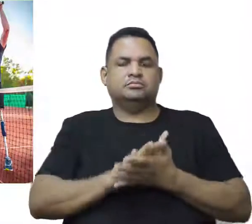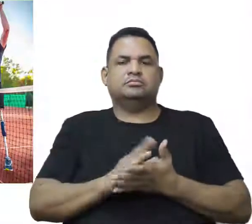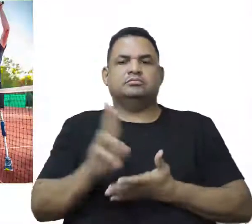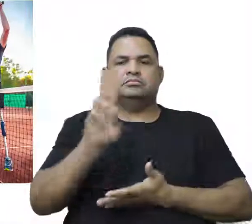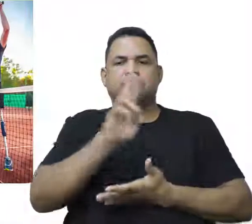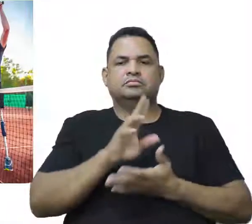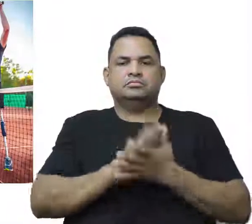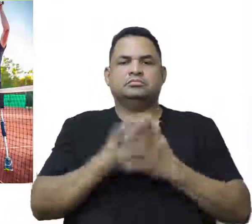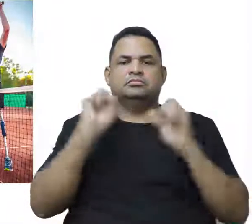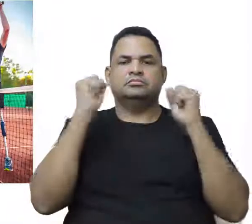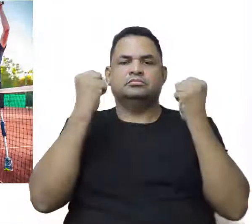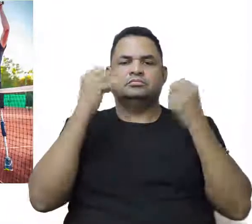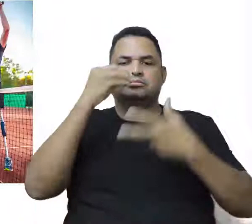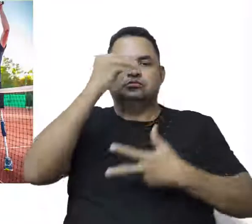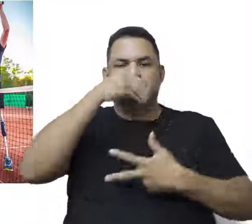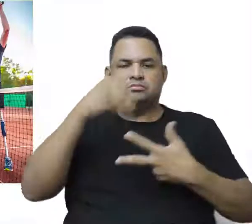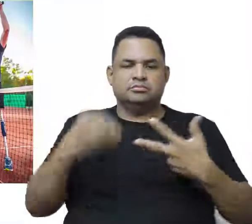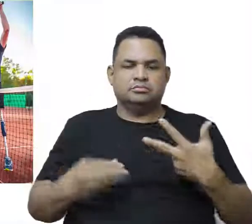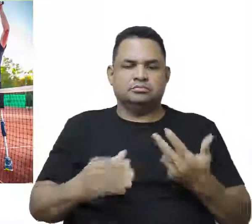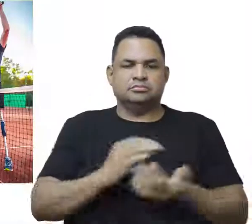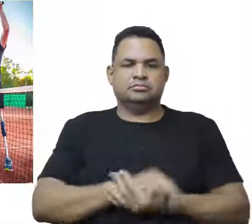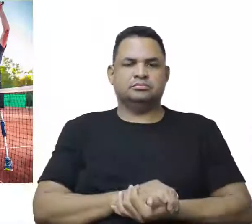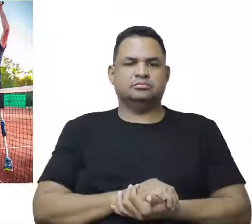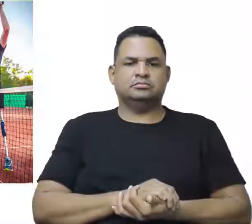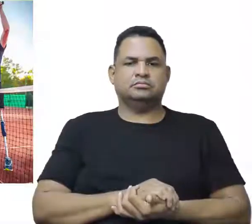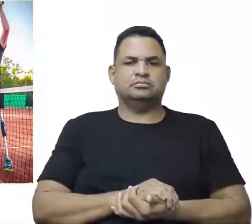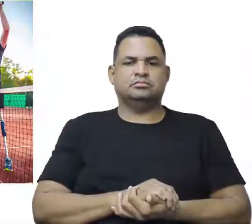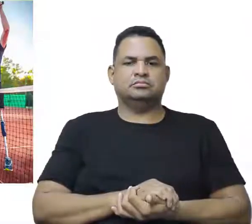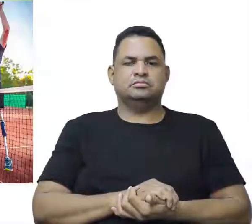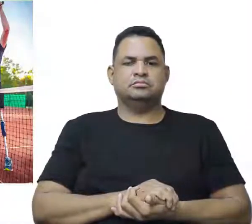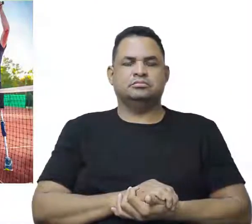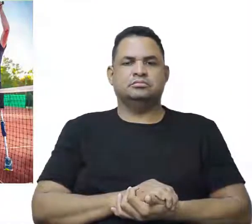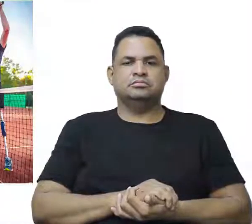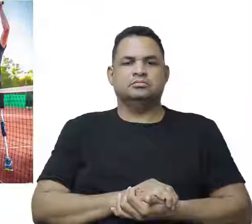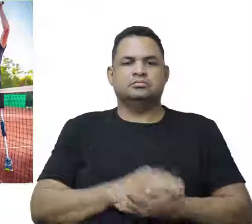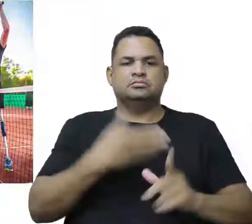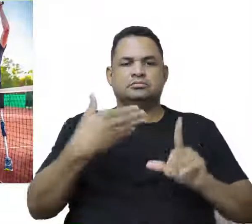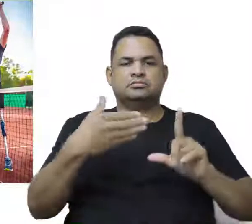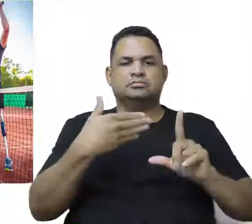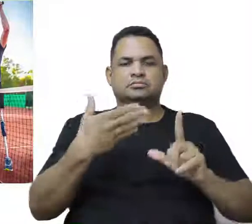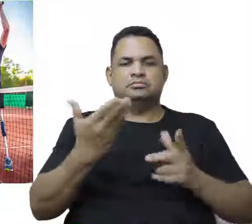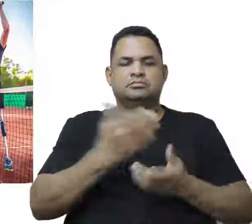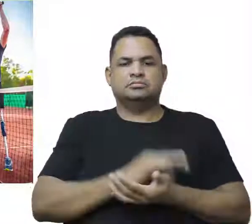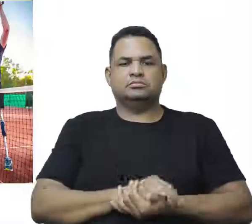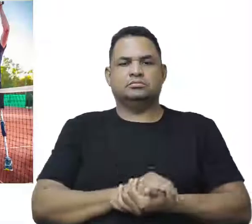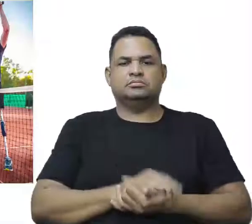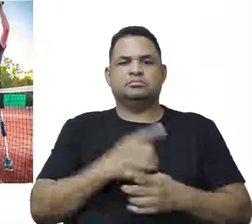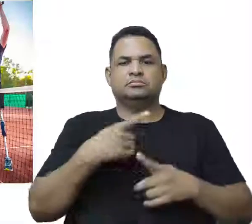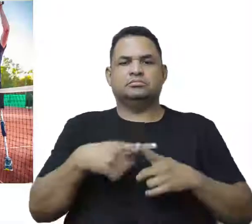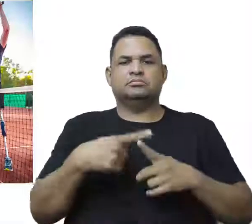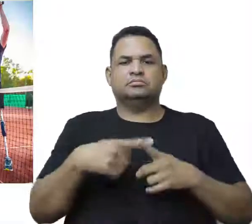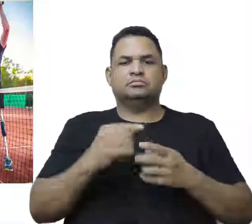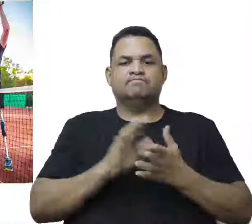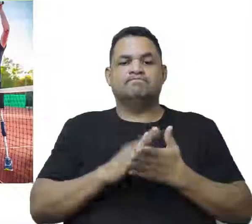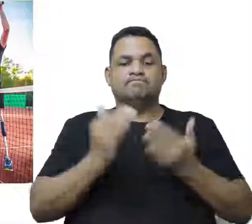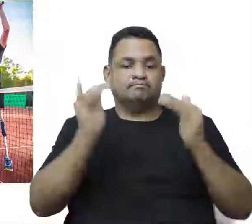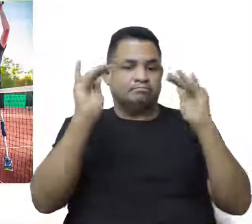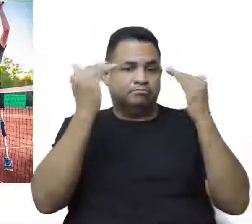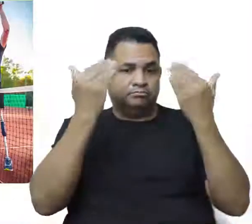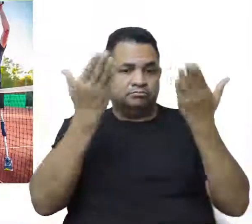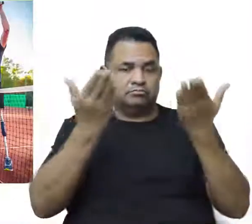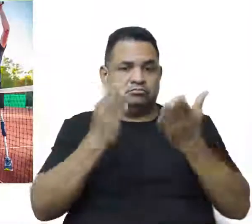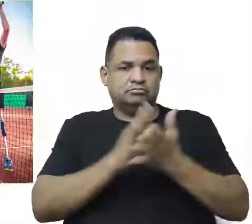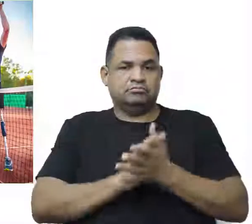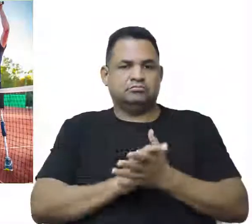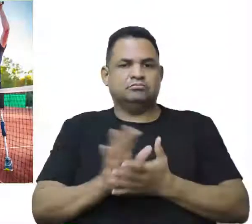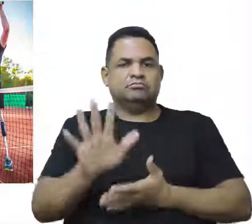e a aplicabilidade da educação física no Enem. Eu vou entrar nesse slide junto com a professora, porque eu quero chamar a atenção que